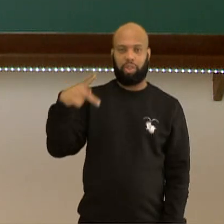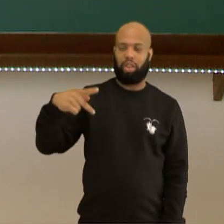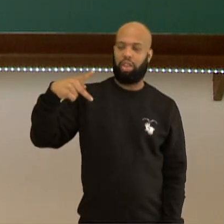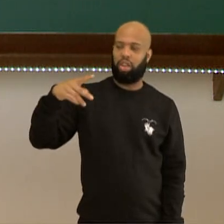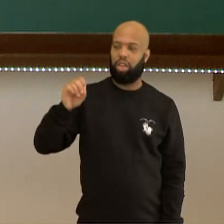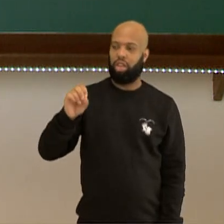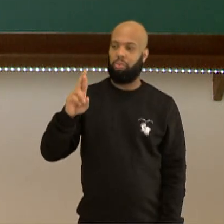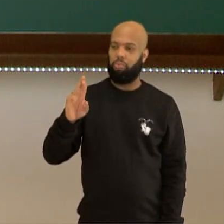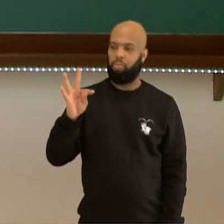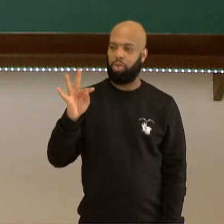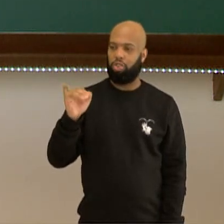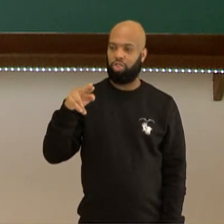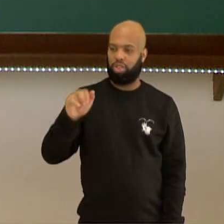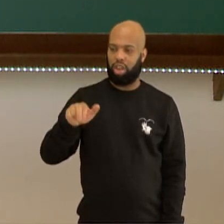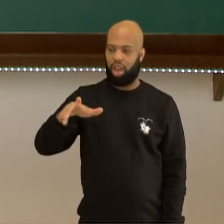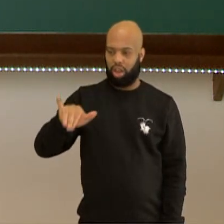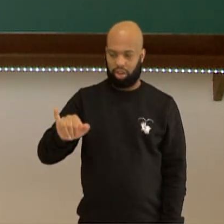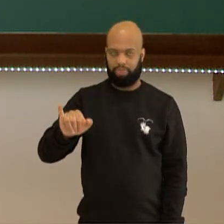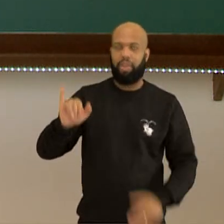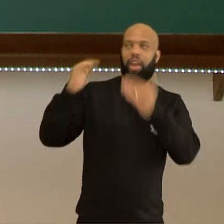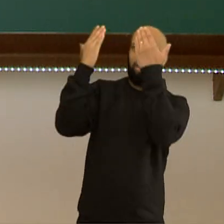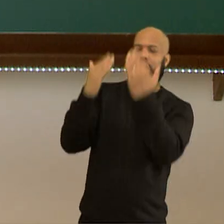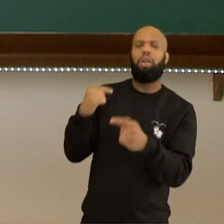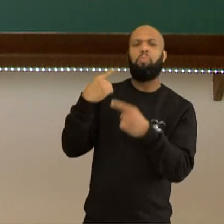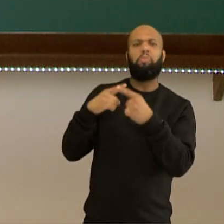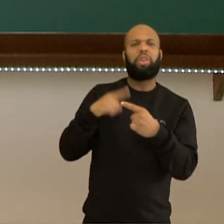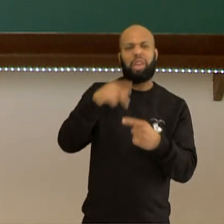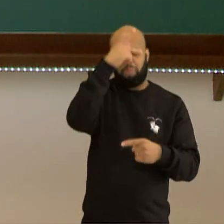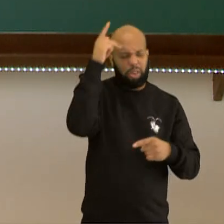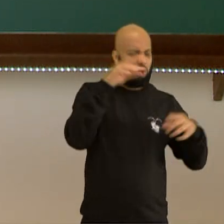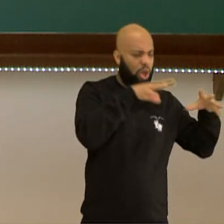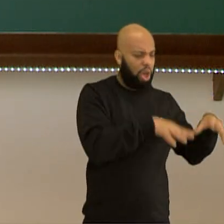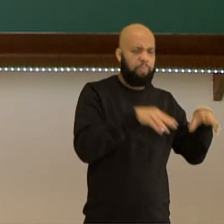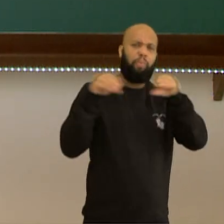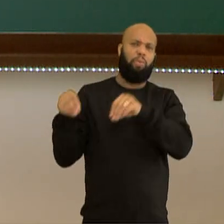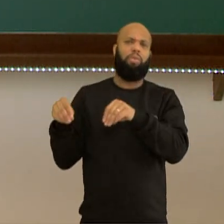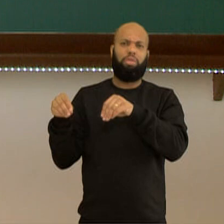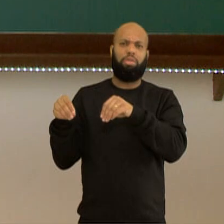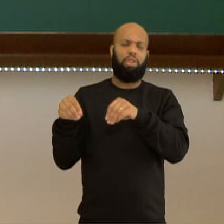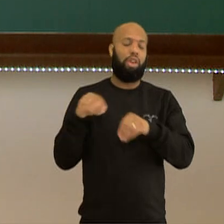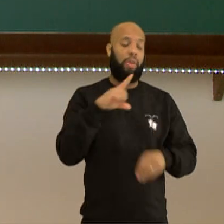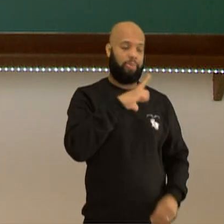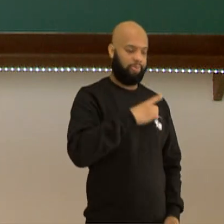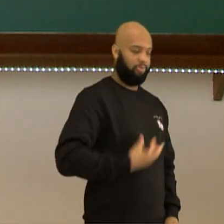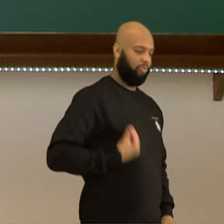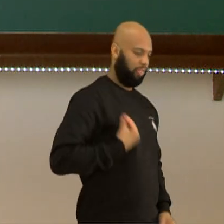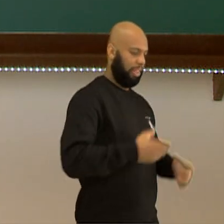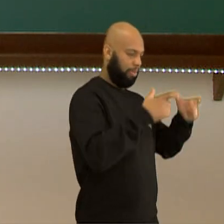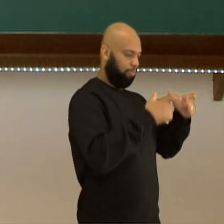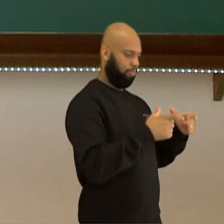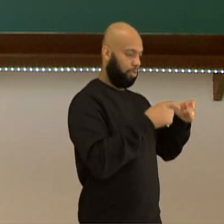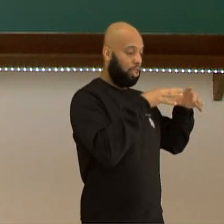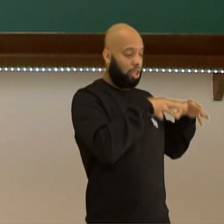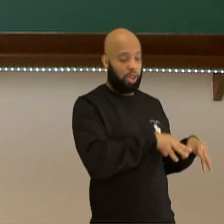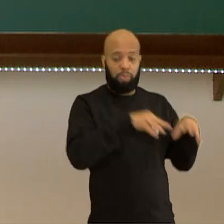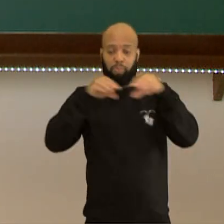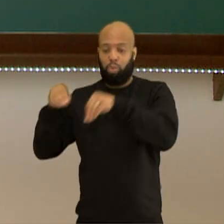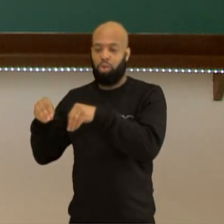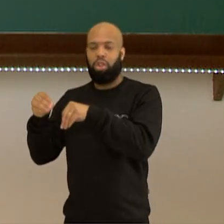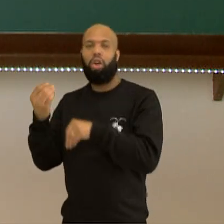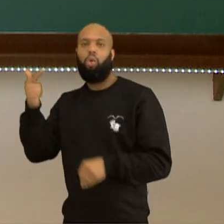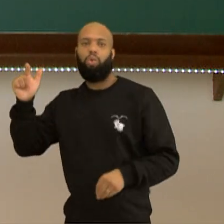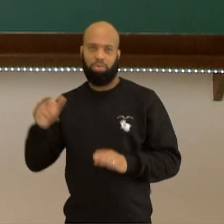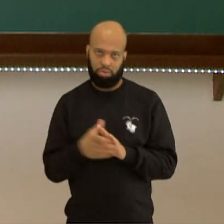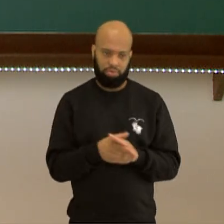Por que as pessoas mudam de um local para outro? Por que elas saem de um determinado ponto do território e vão para outro ponto?